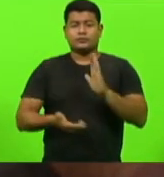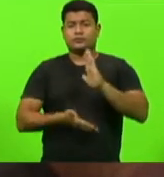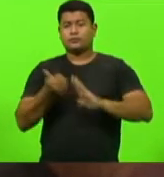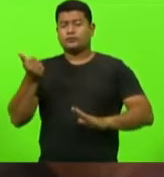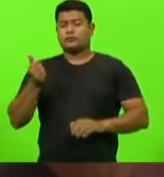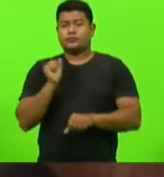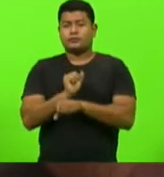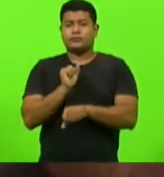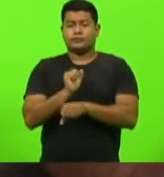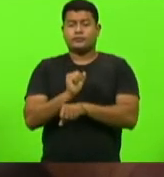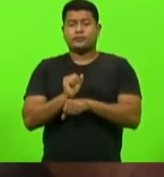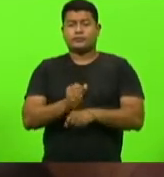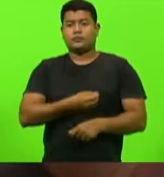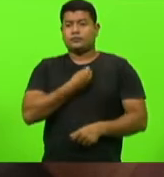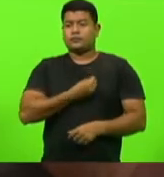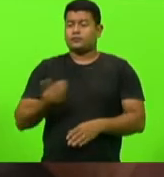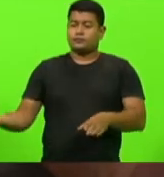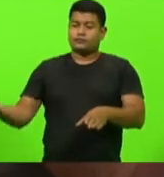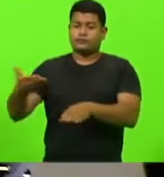aguardada a presença do autor.